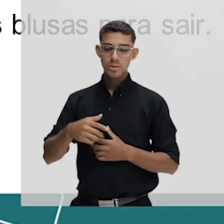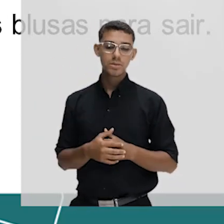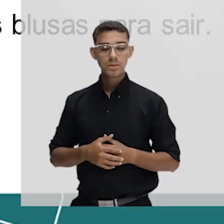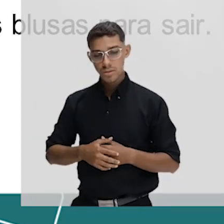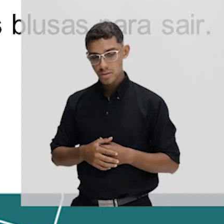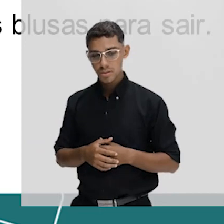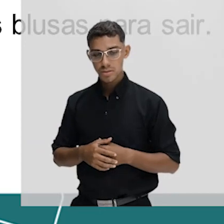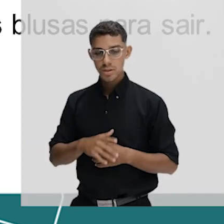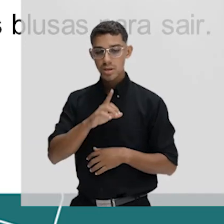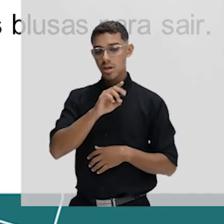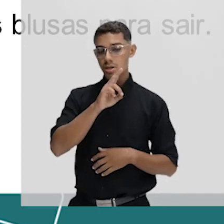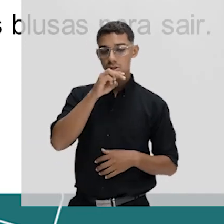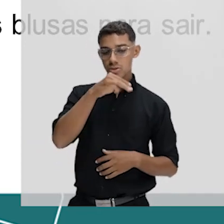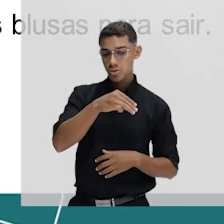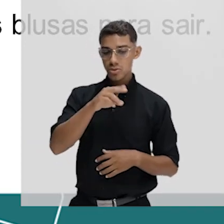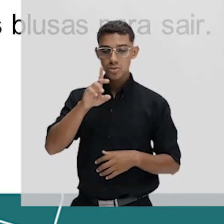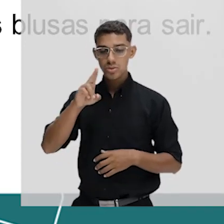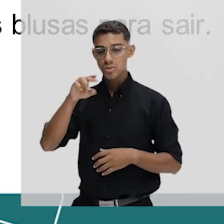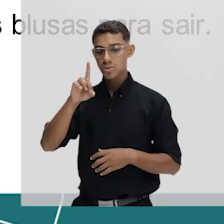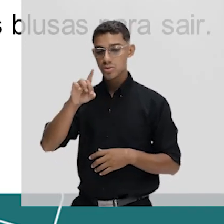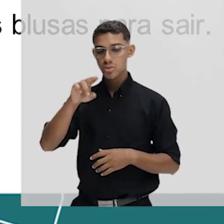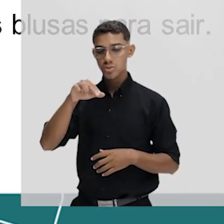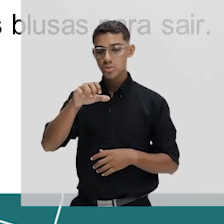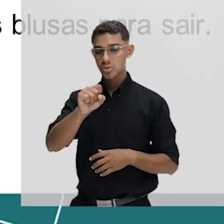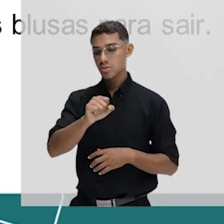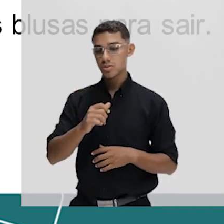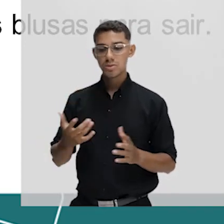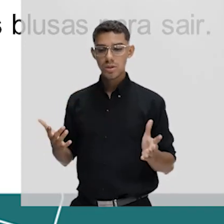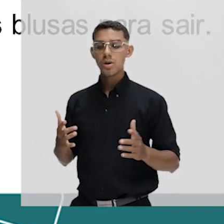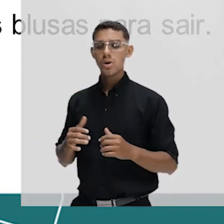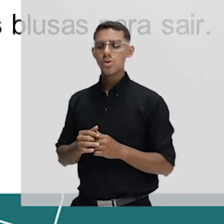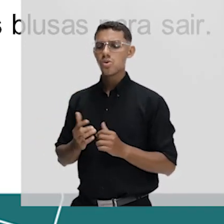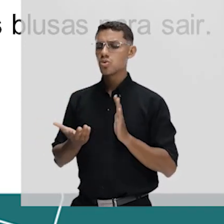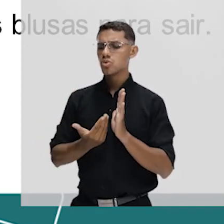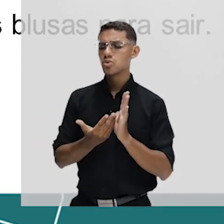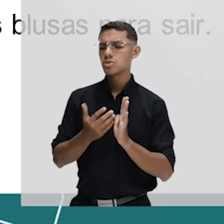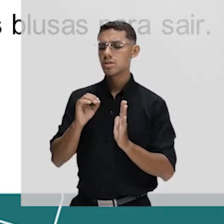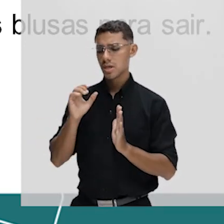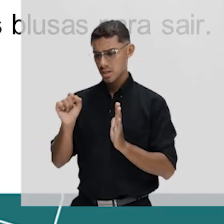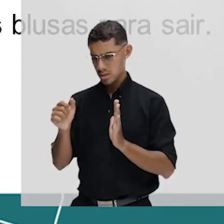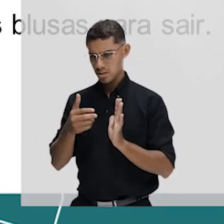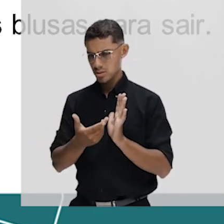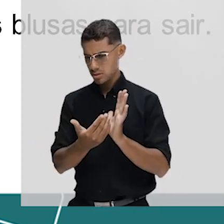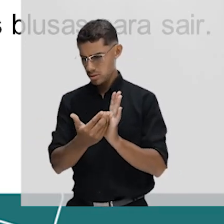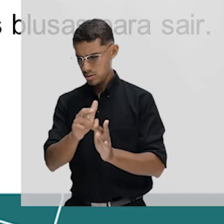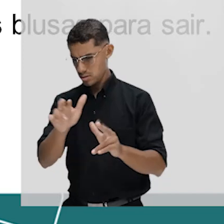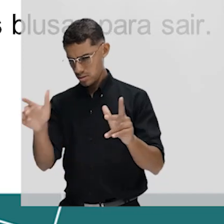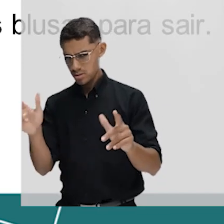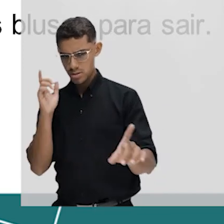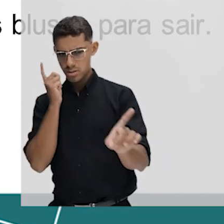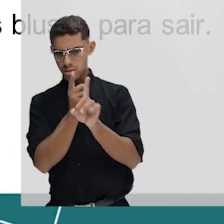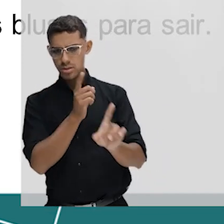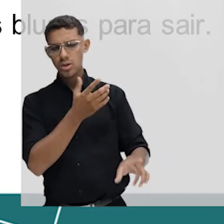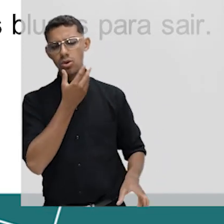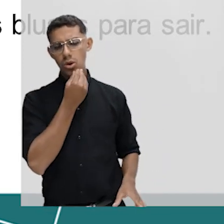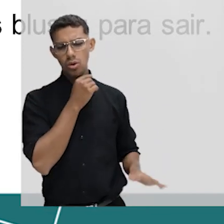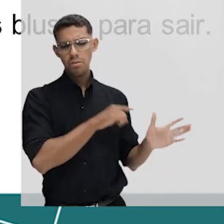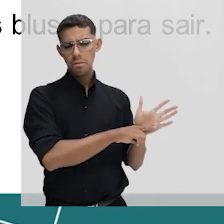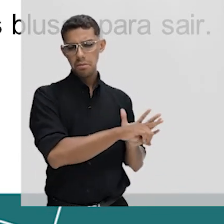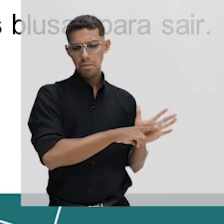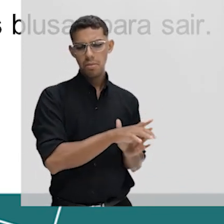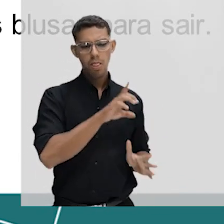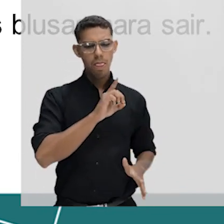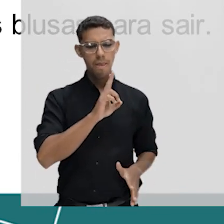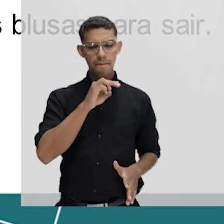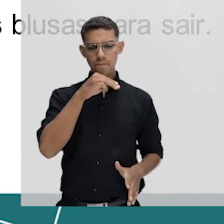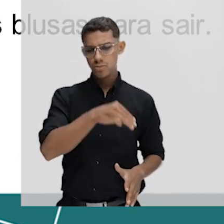duma, dumas. Os cadernos encontrados são de um pesquisador, não sei o nome dele. Preciso de umas blusas aí para sair. Fica